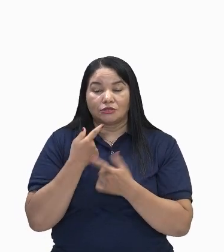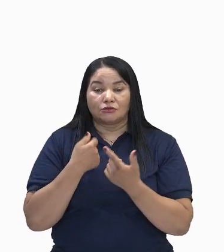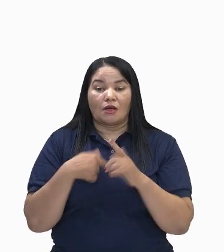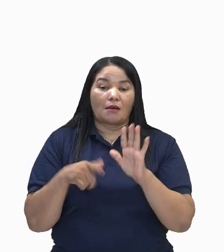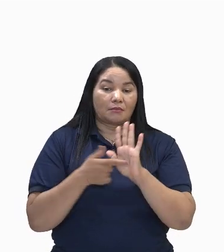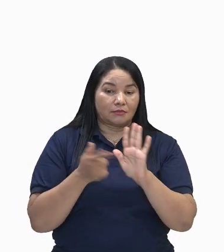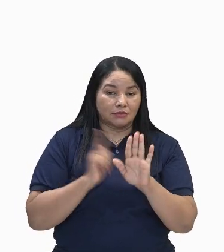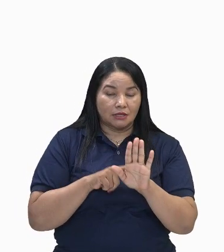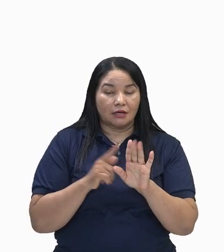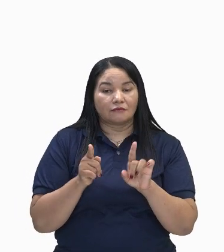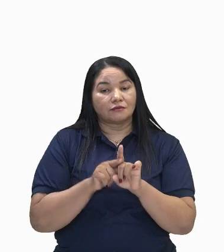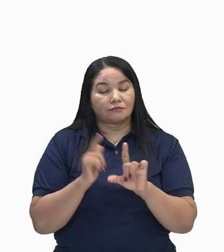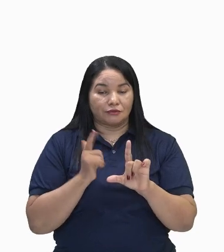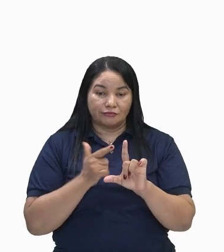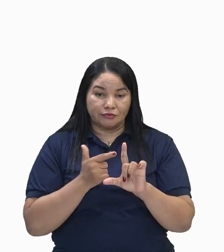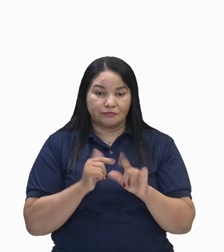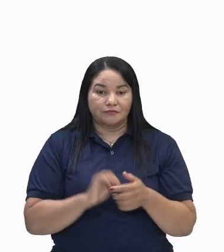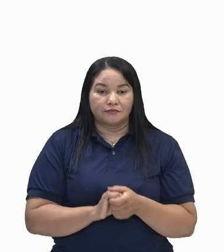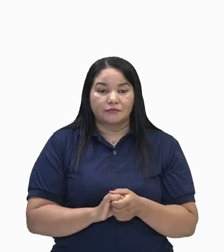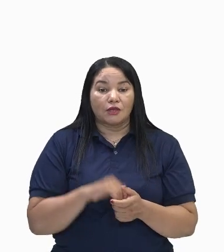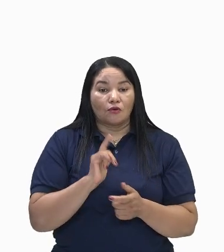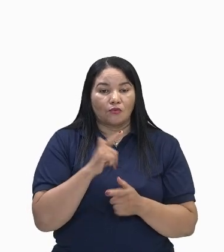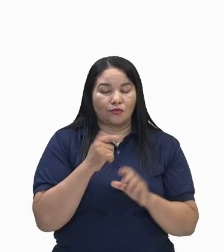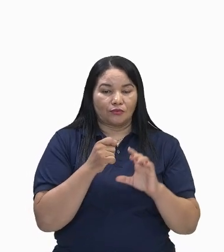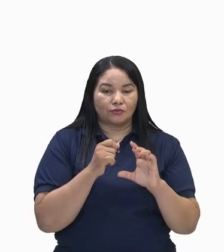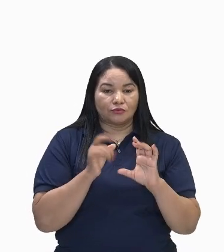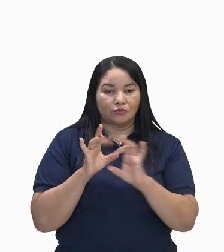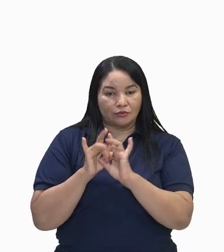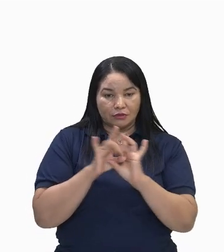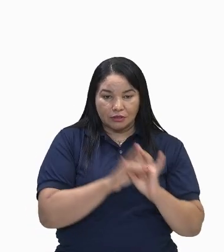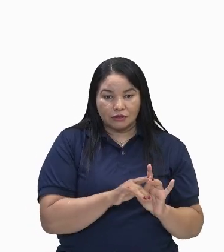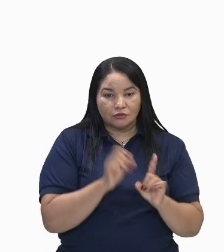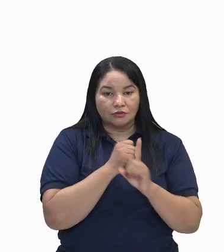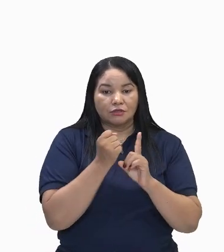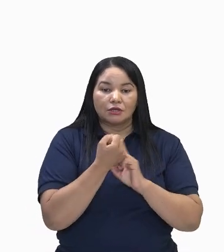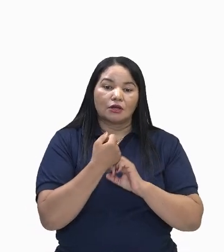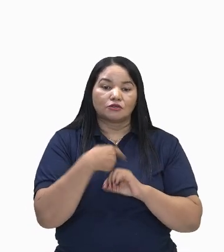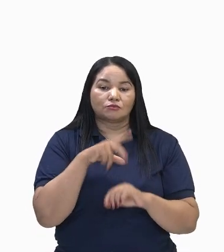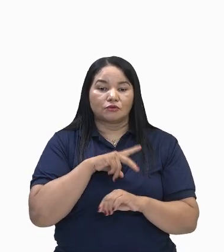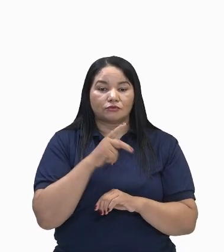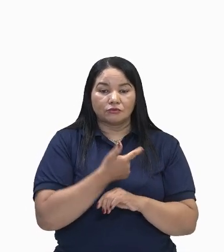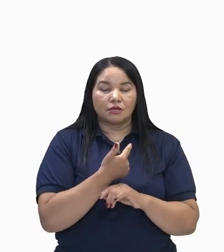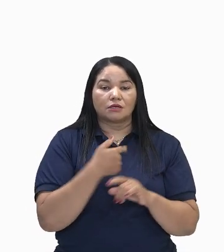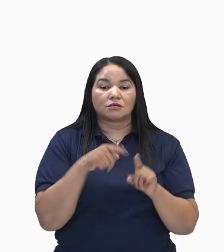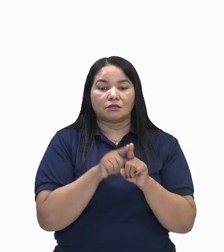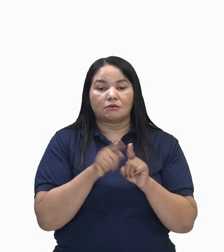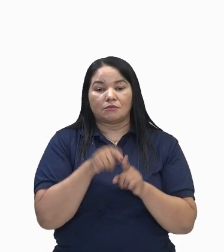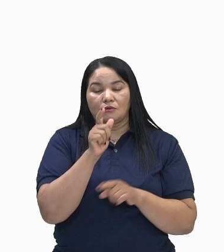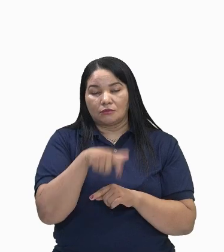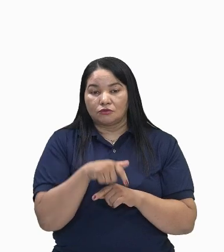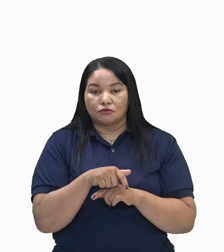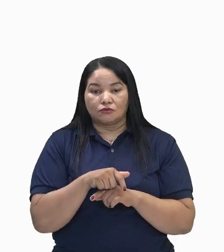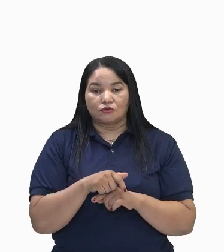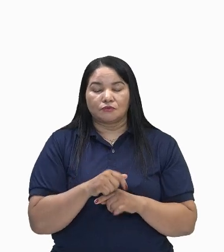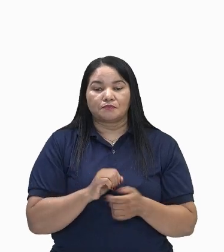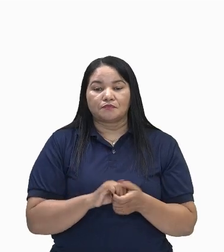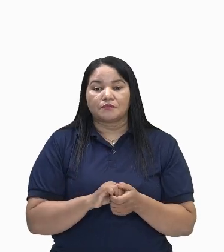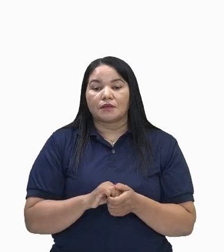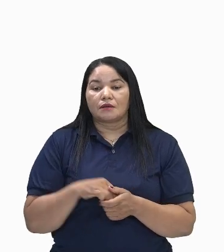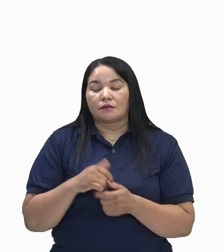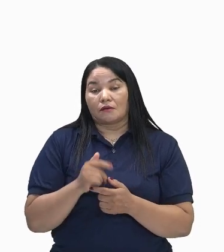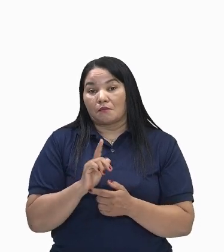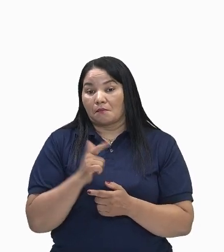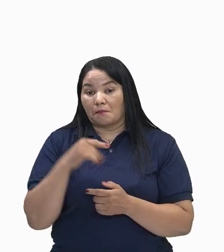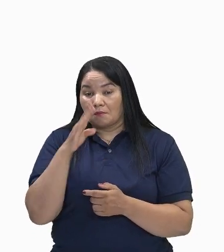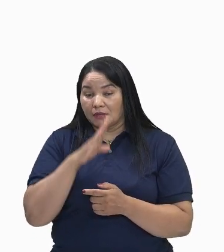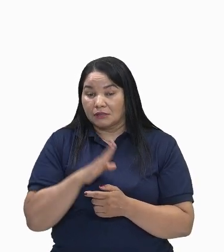ironia. Qual o contexto? Sociedade portuguesa e suas figuras públicas. E no Brasil, Inconfidência